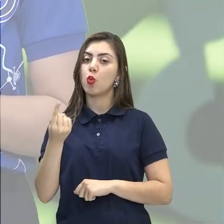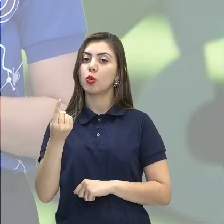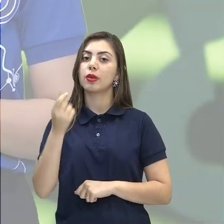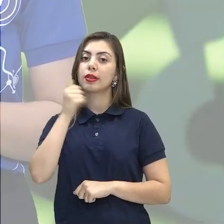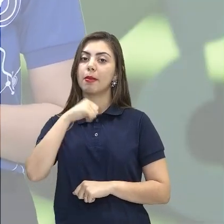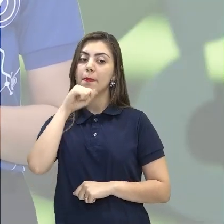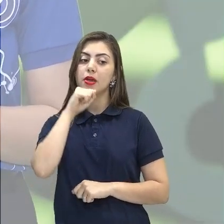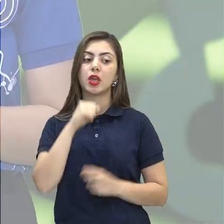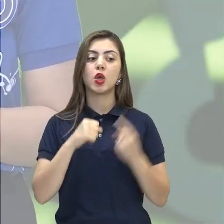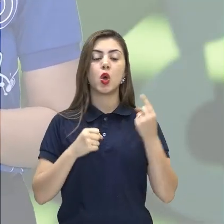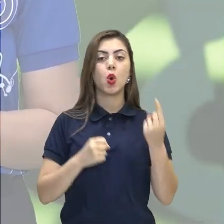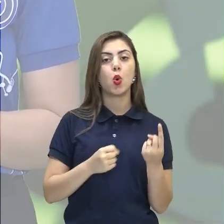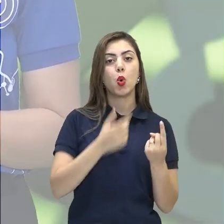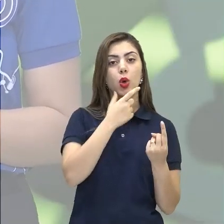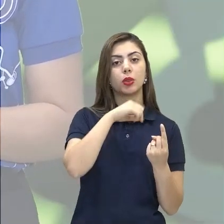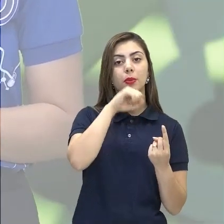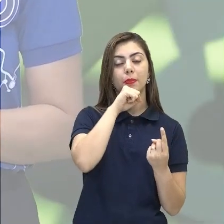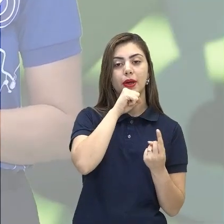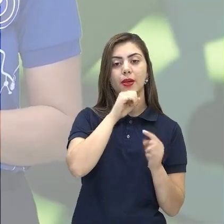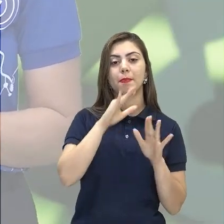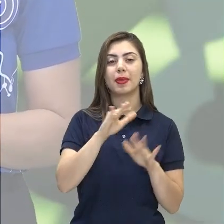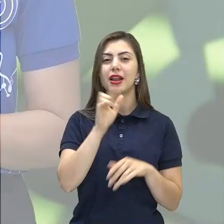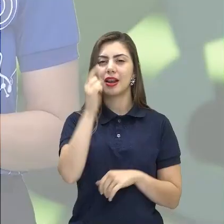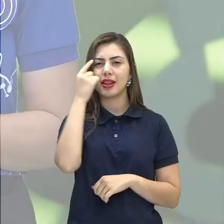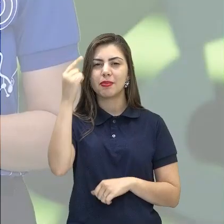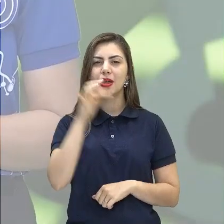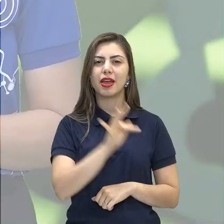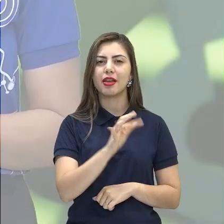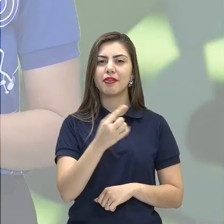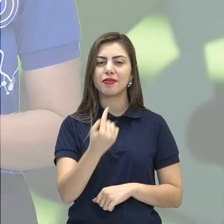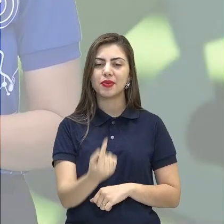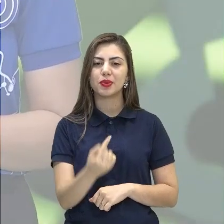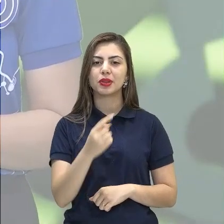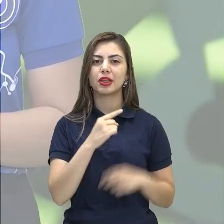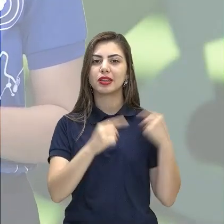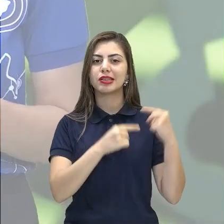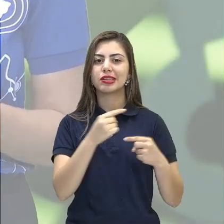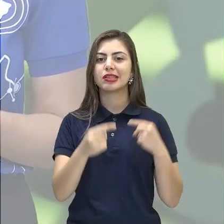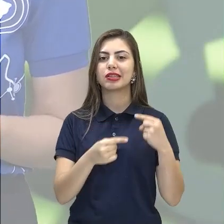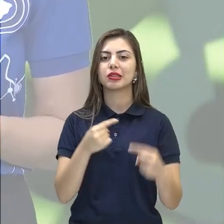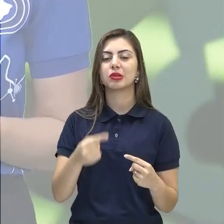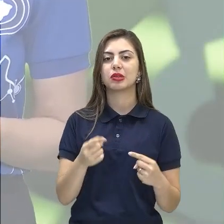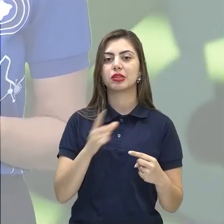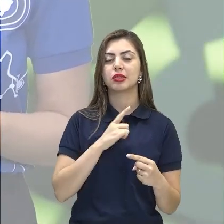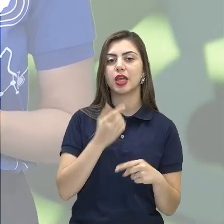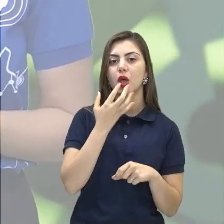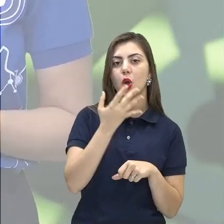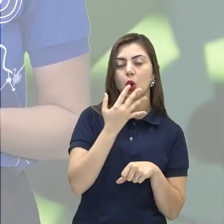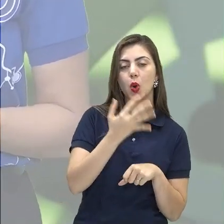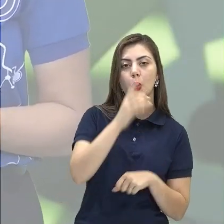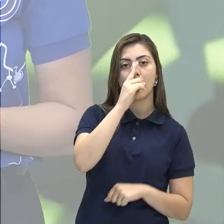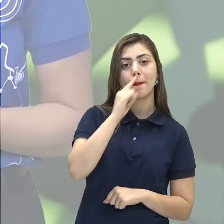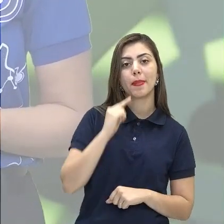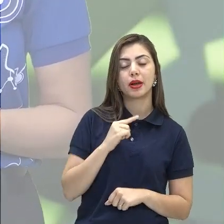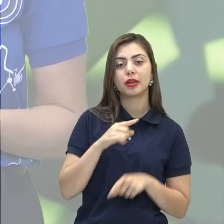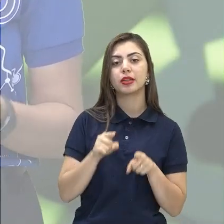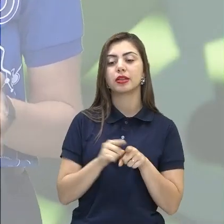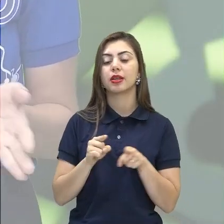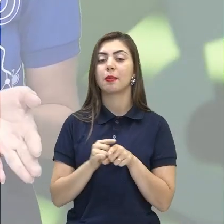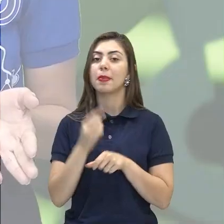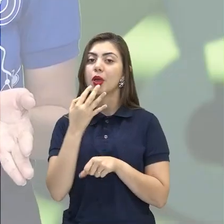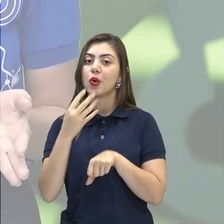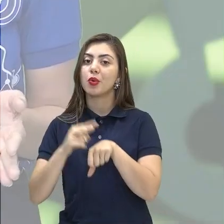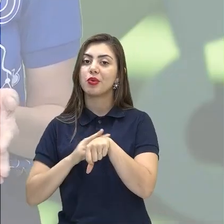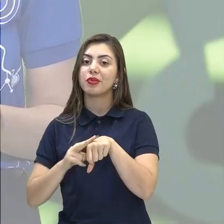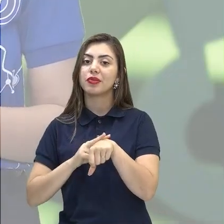pai. No caso da geração F1, os descendentes apresentavam fatores para ervilha de cor amarela e para ervilha de cor